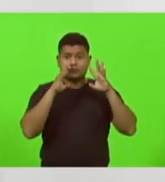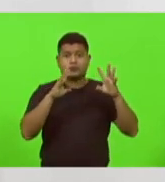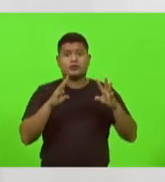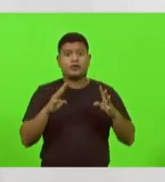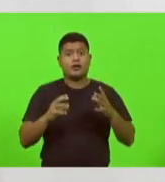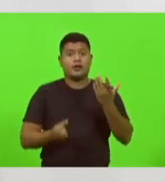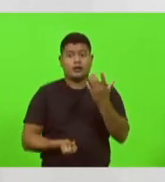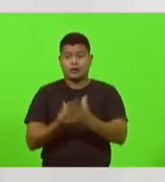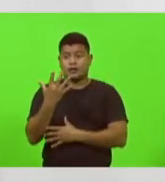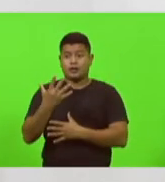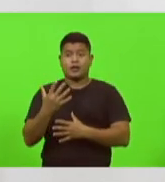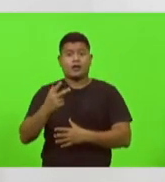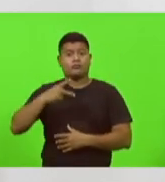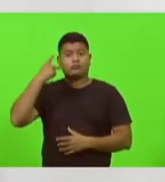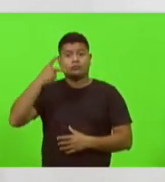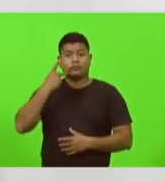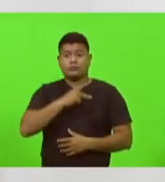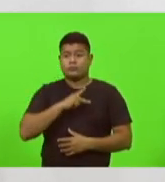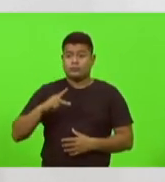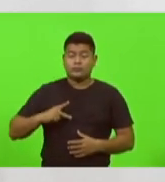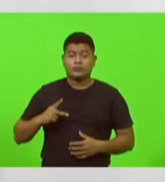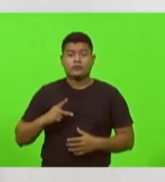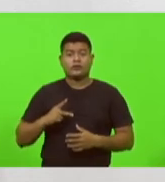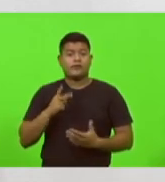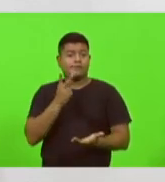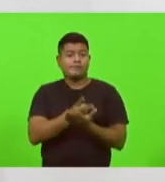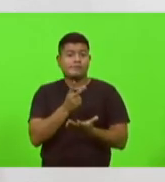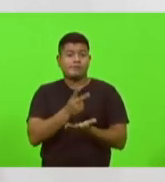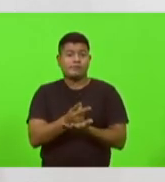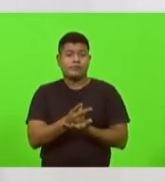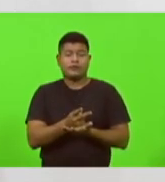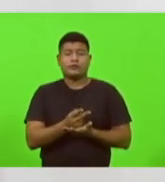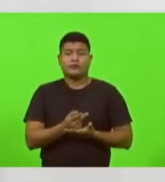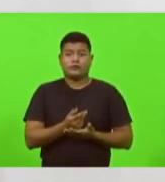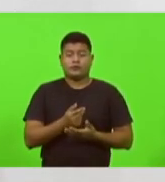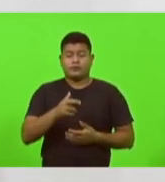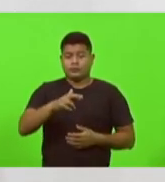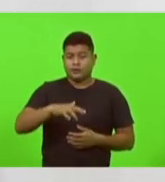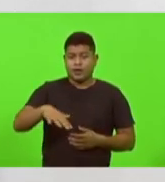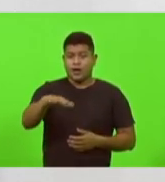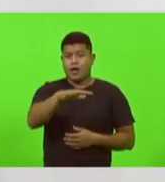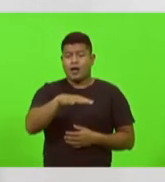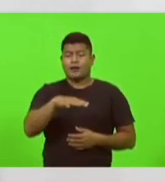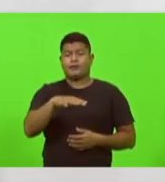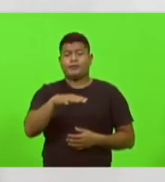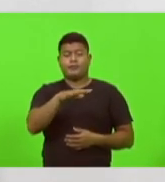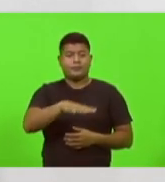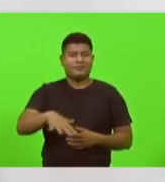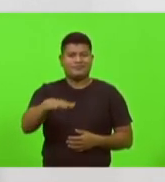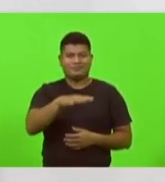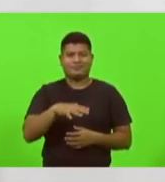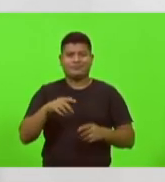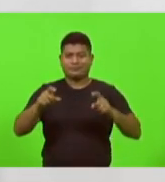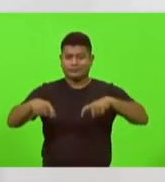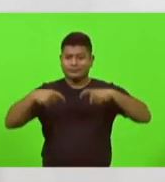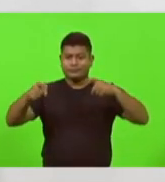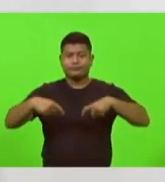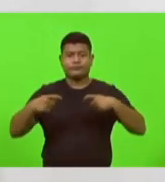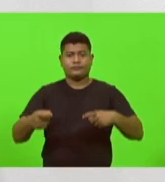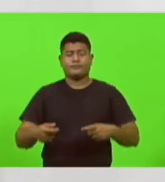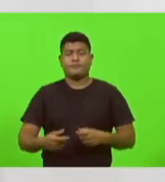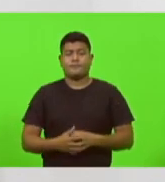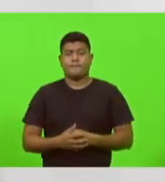políticas públicas permanentes para o nosso agricultor catarinense. Extensivo também,